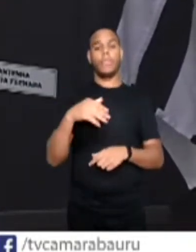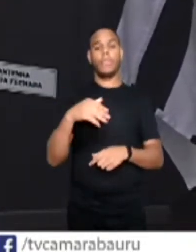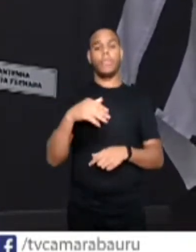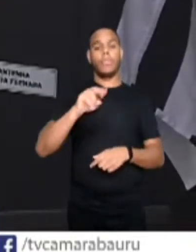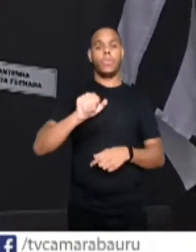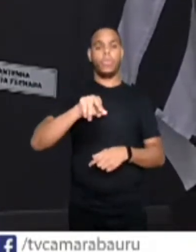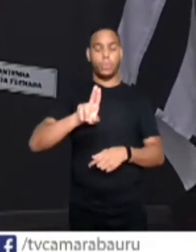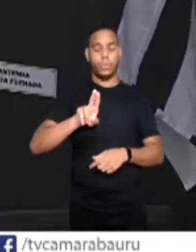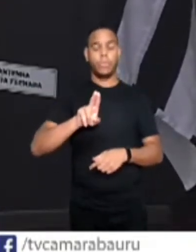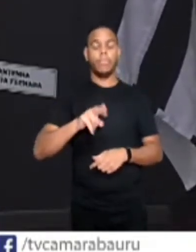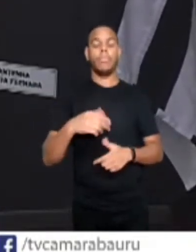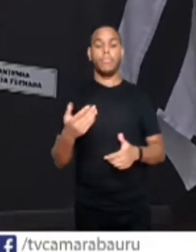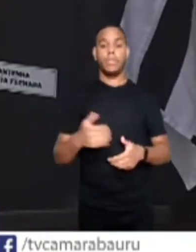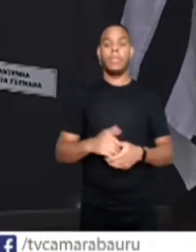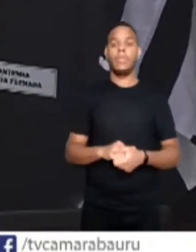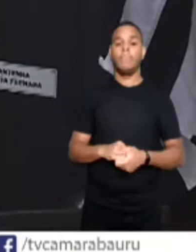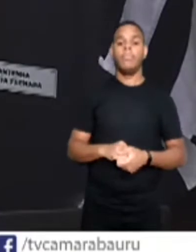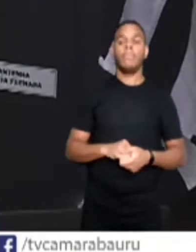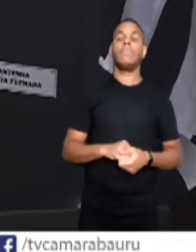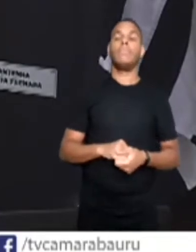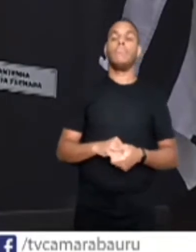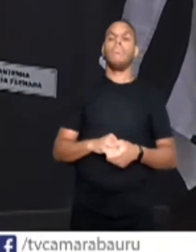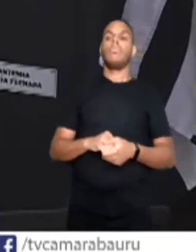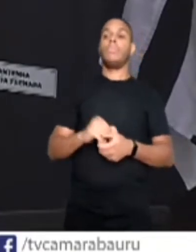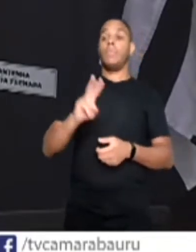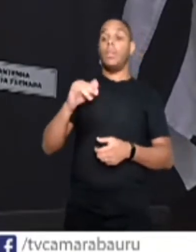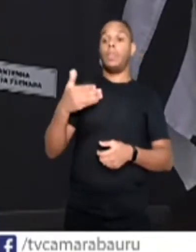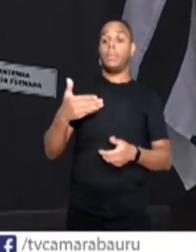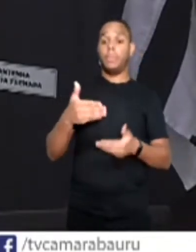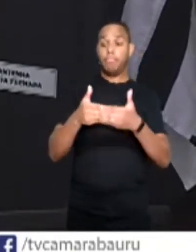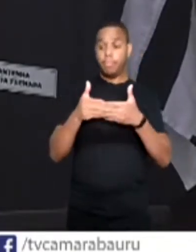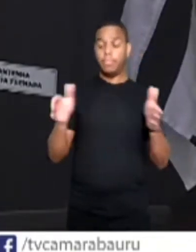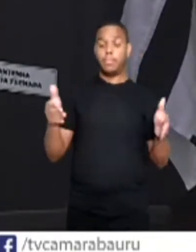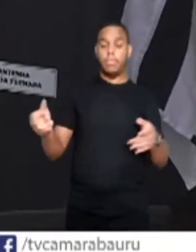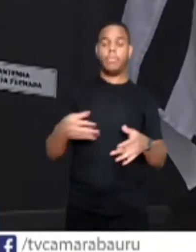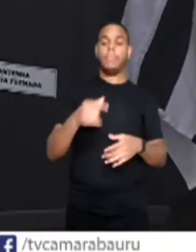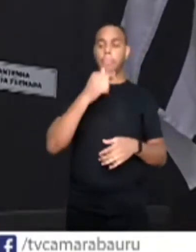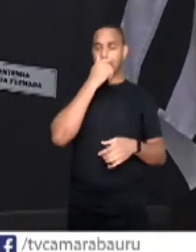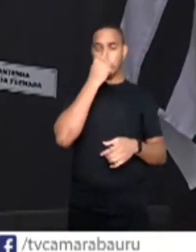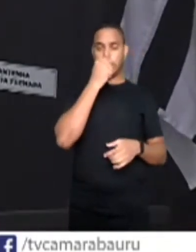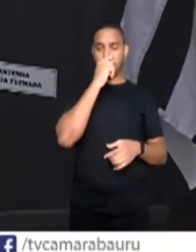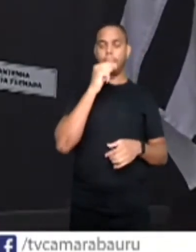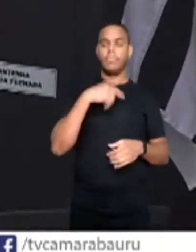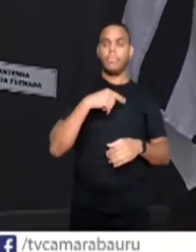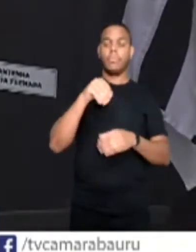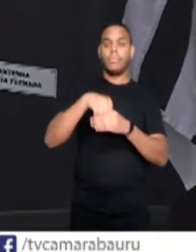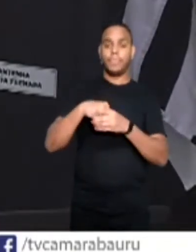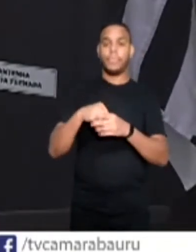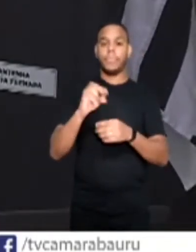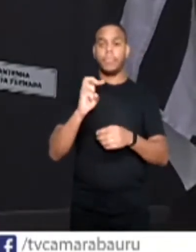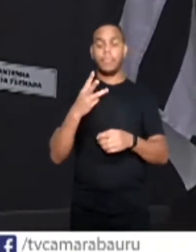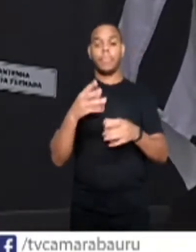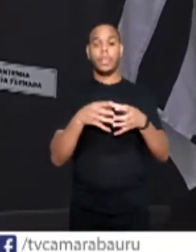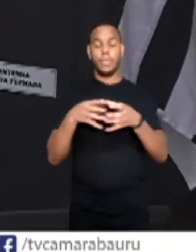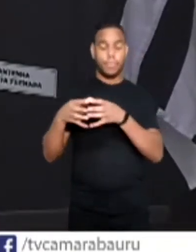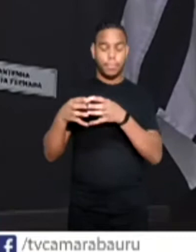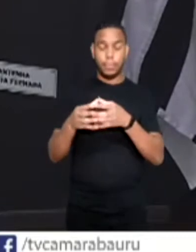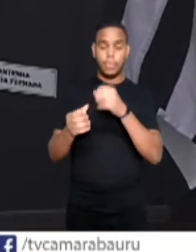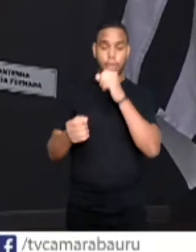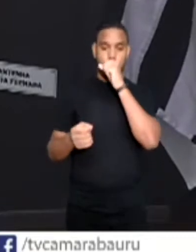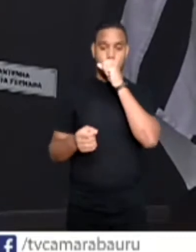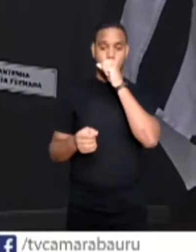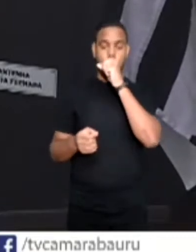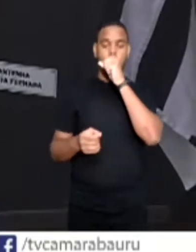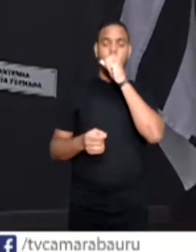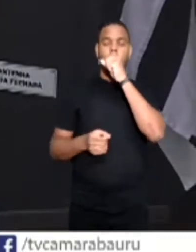que está prestes a ser reinaugurada, ela vai encontrar de 3 equipes de saúde da família, vai para a 4ª equipe de saúde da